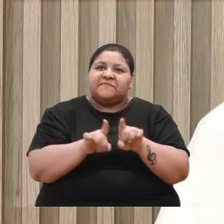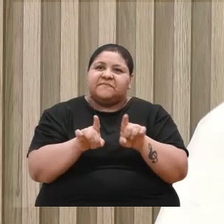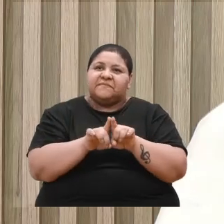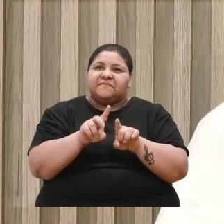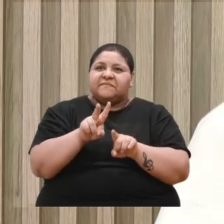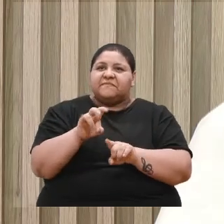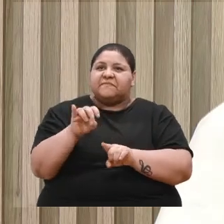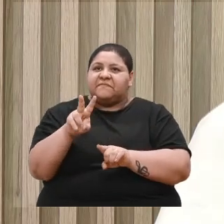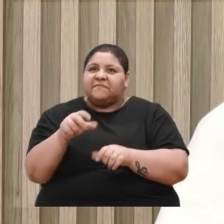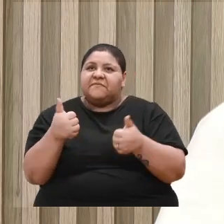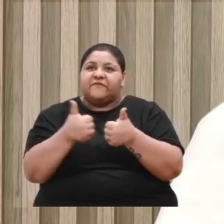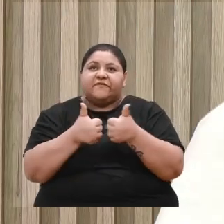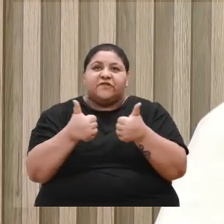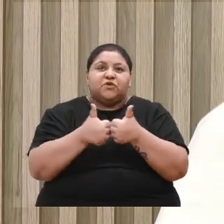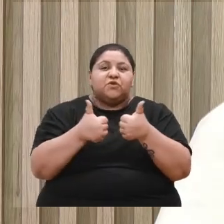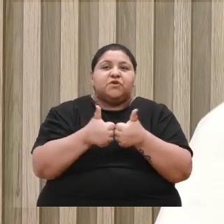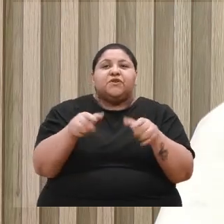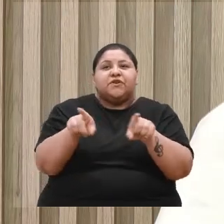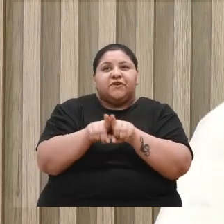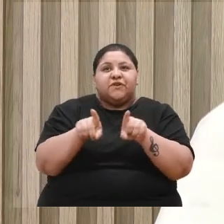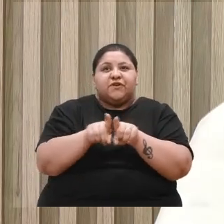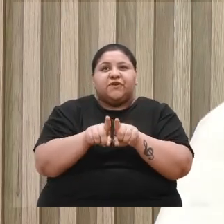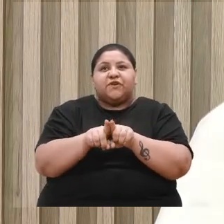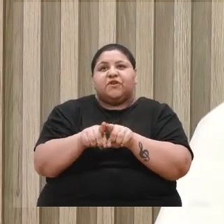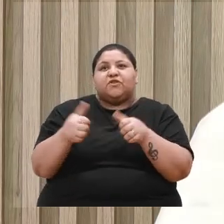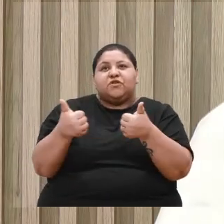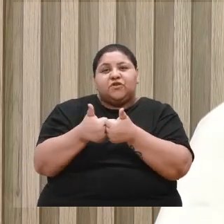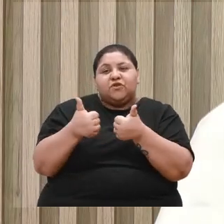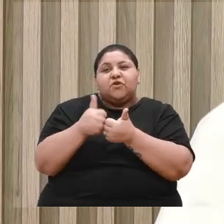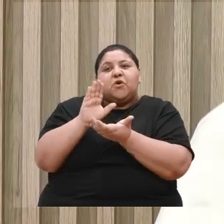a Vivi, que ficou aqui no meu ponto. E também os meninos